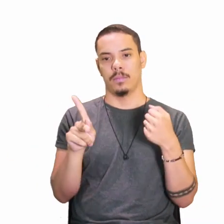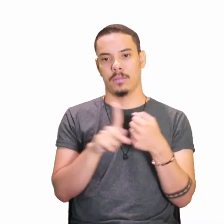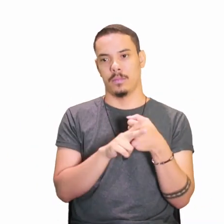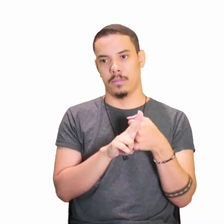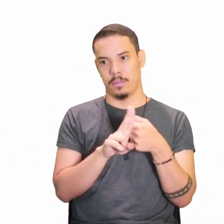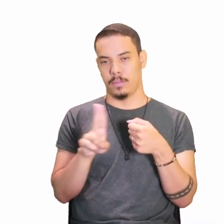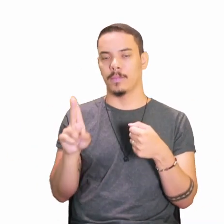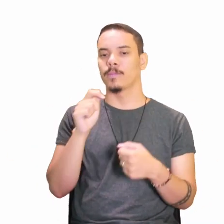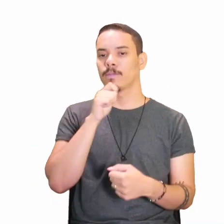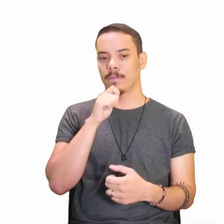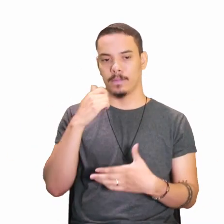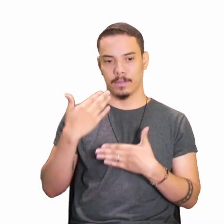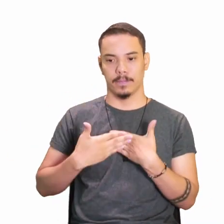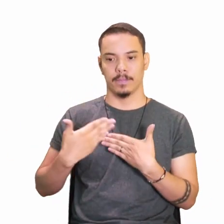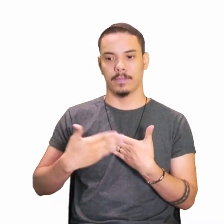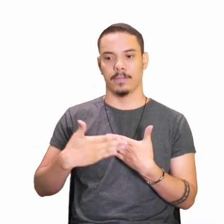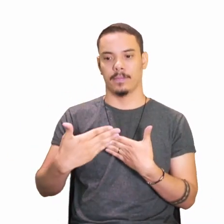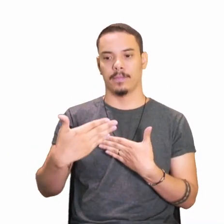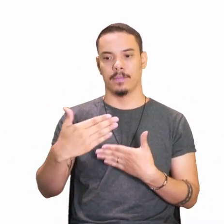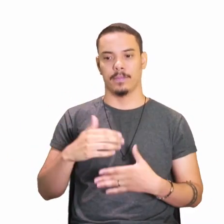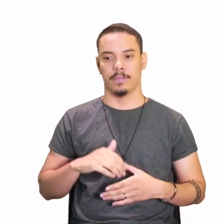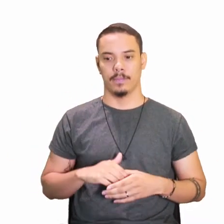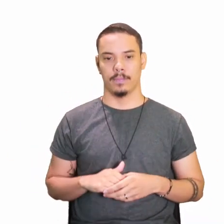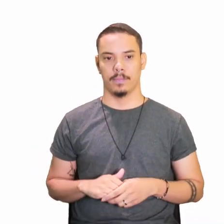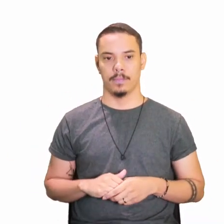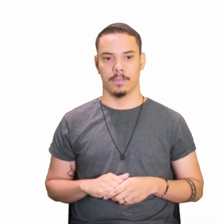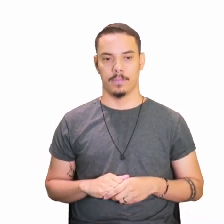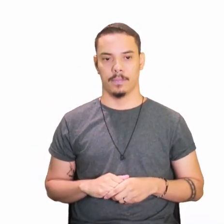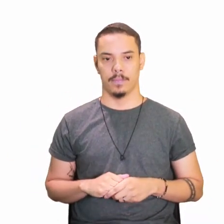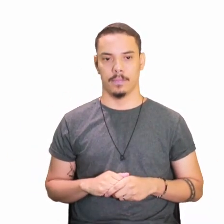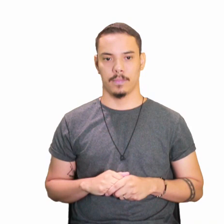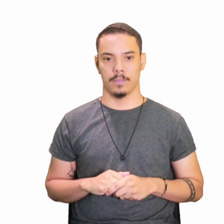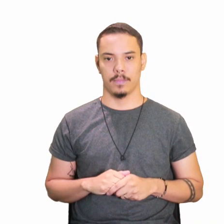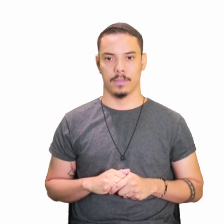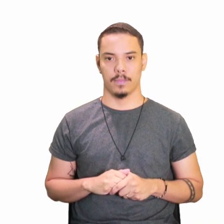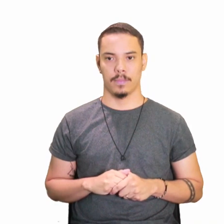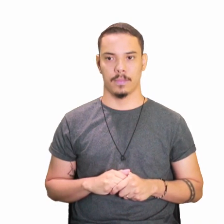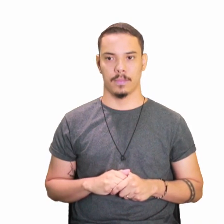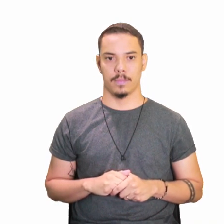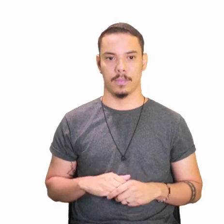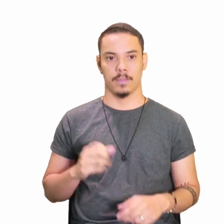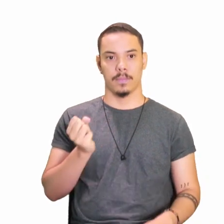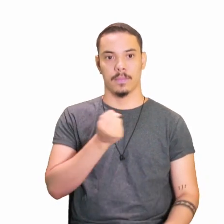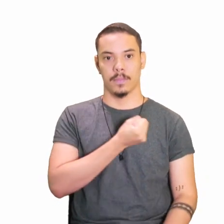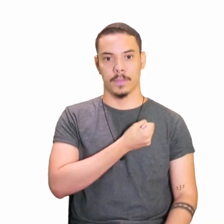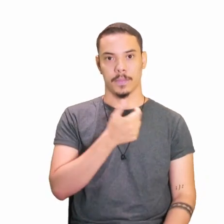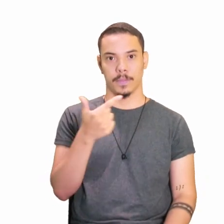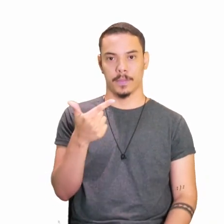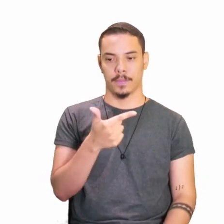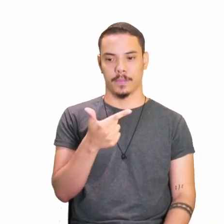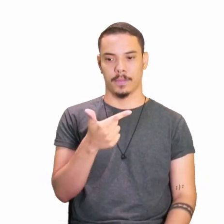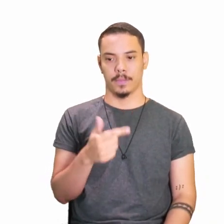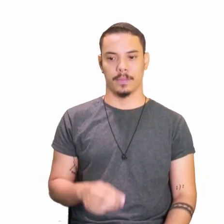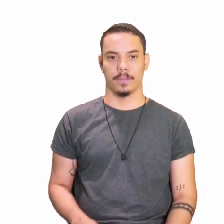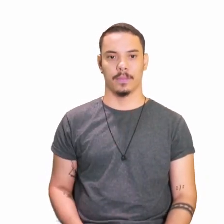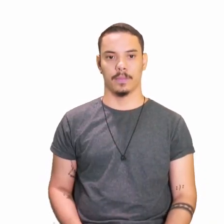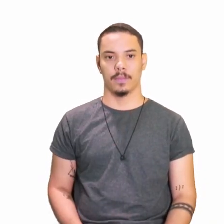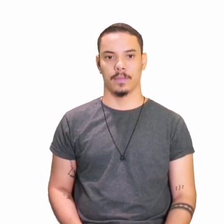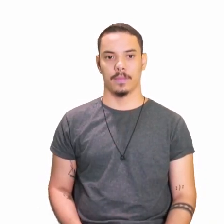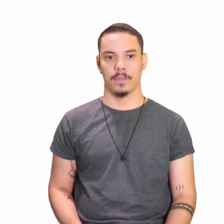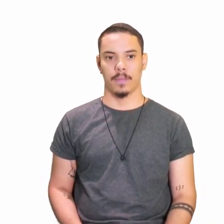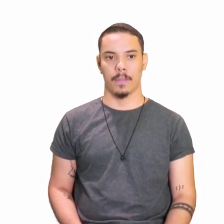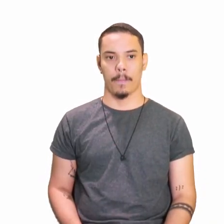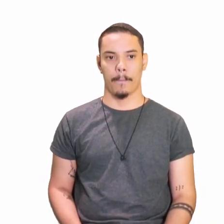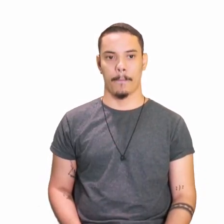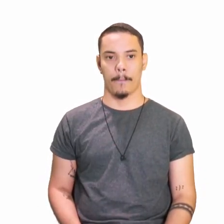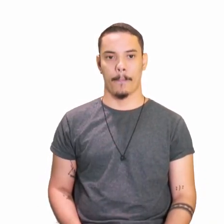tá certo mas vamos lá para a questão que dois chegando aqui para vocês